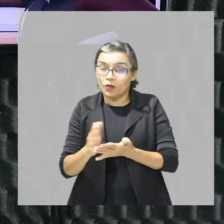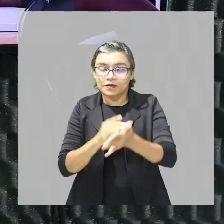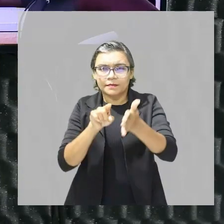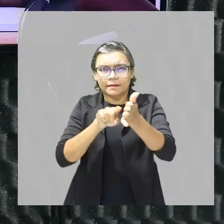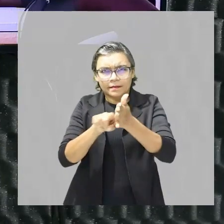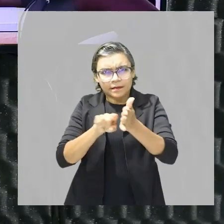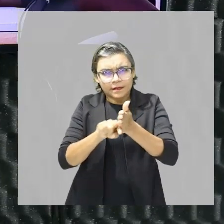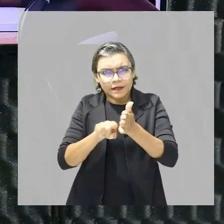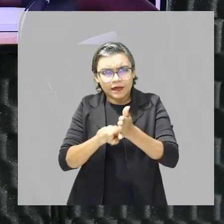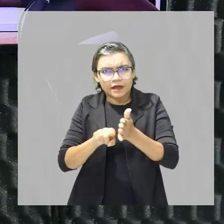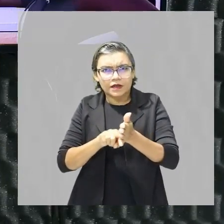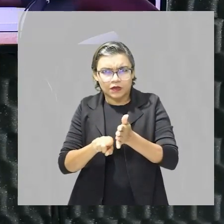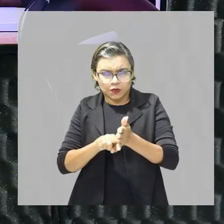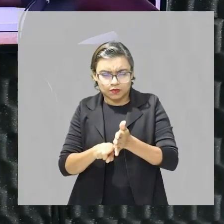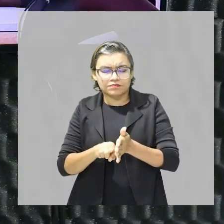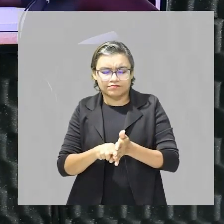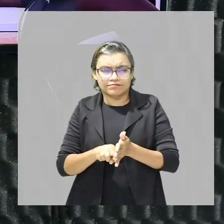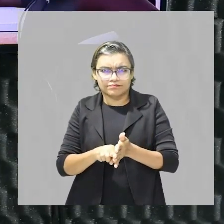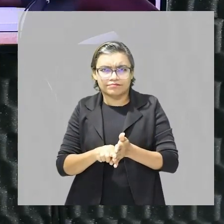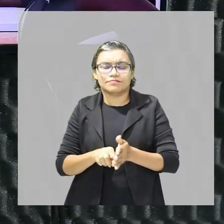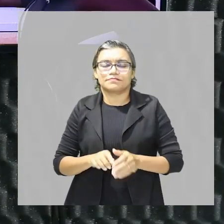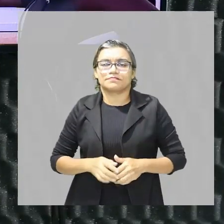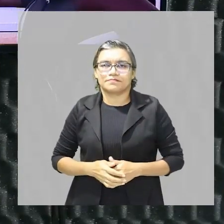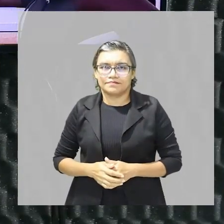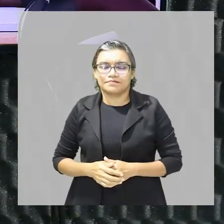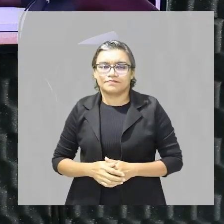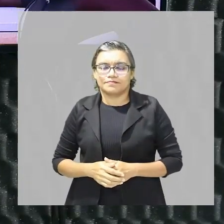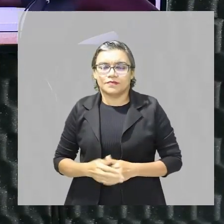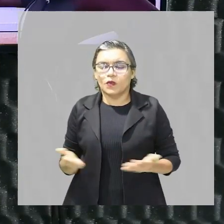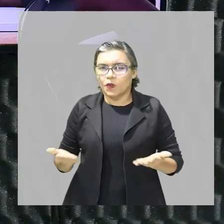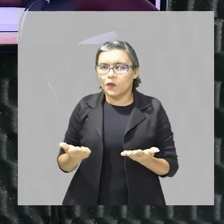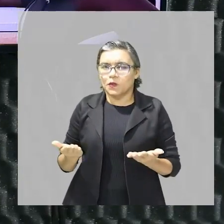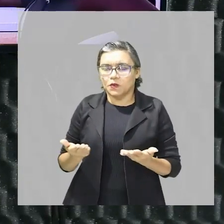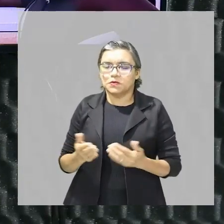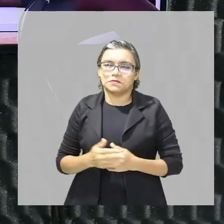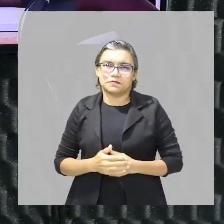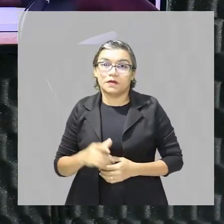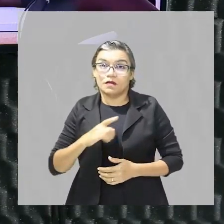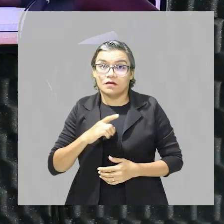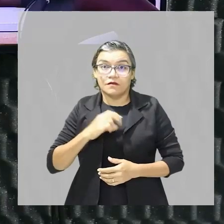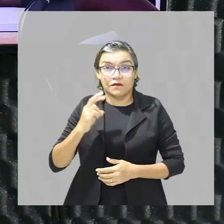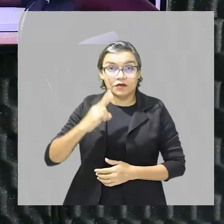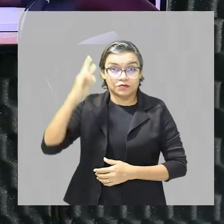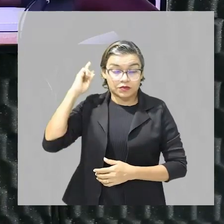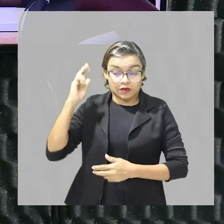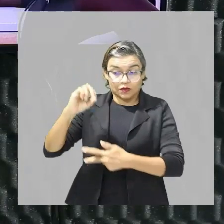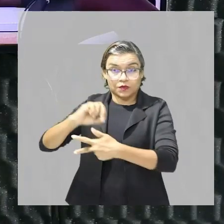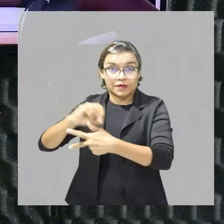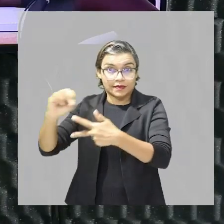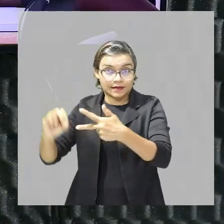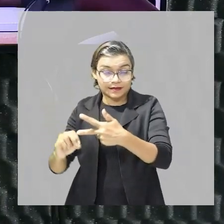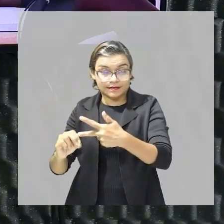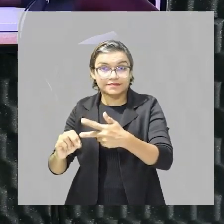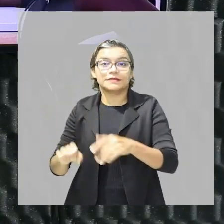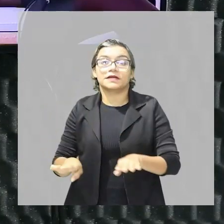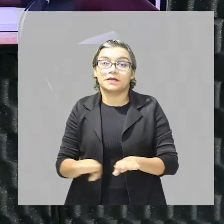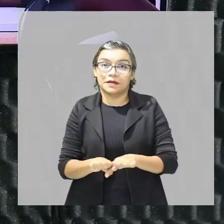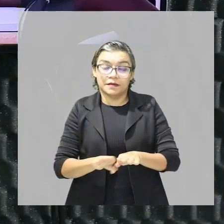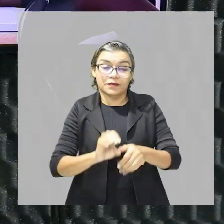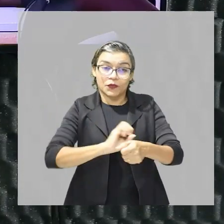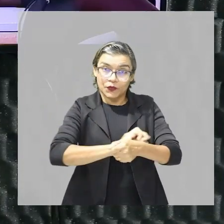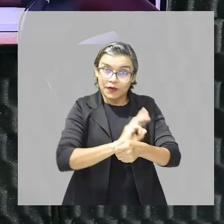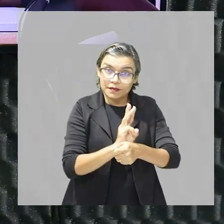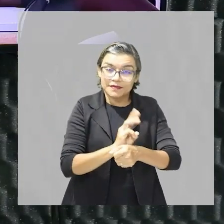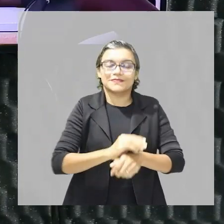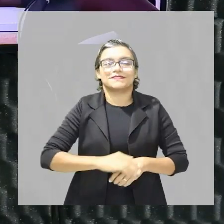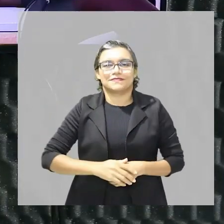a maior parte dos Sertões né Nós temos os vestibulares como o Enem o nosso Estadual que é o